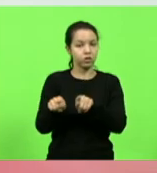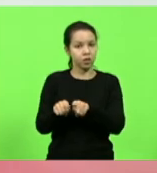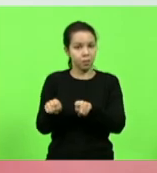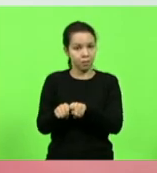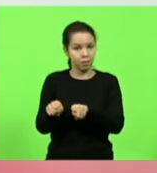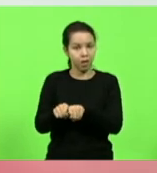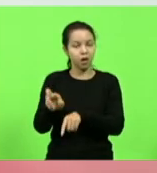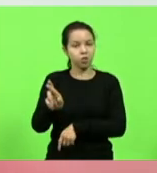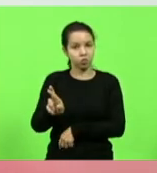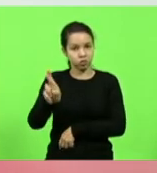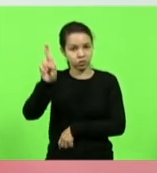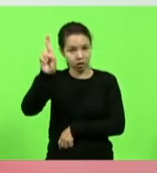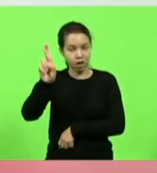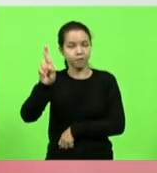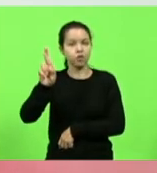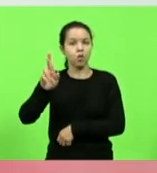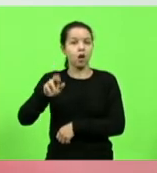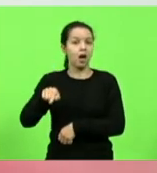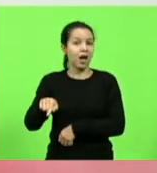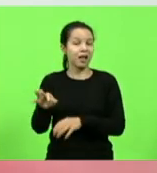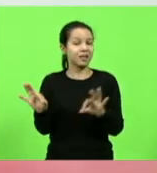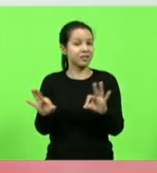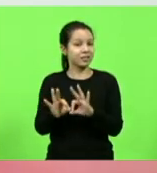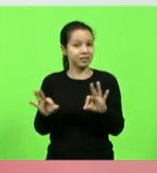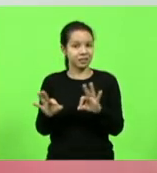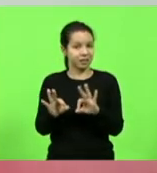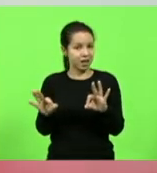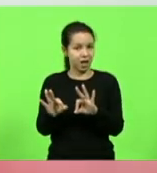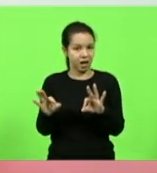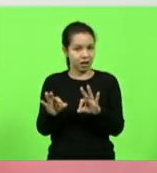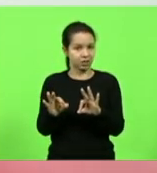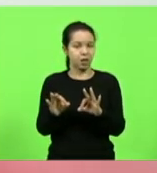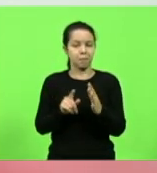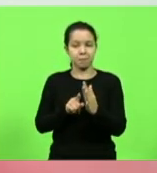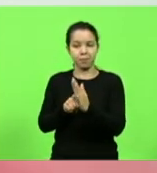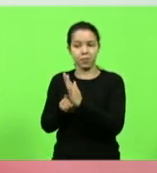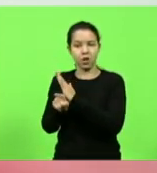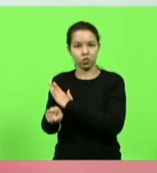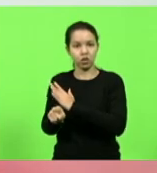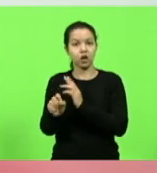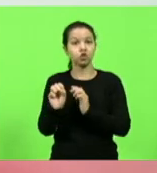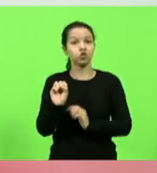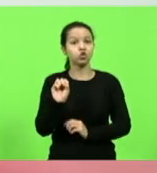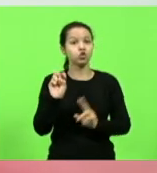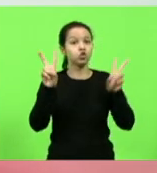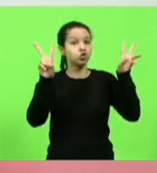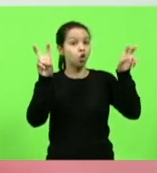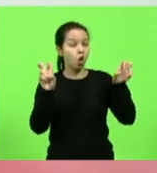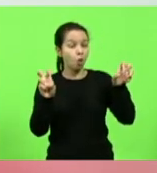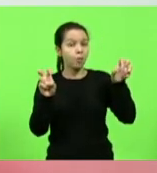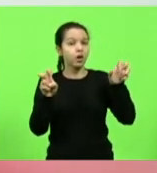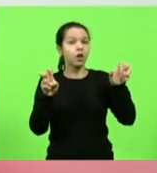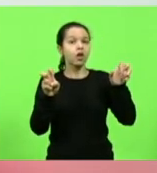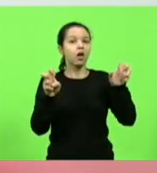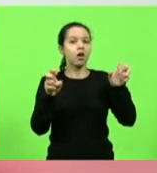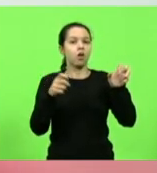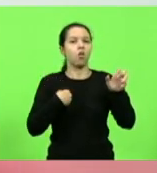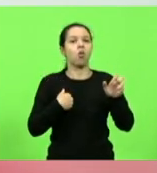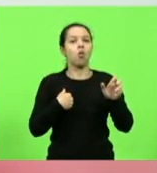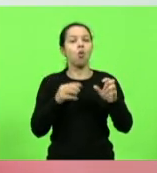em momento algum tenham sido consultados sobre o teor do projeto ou da